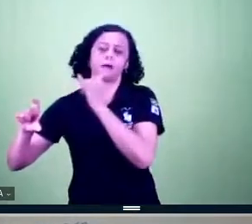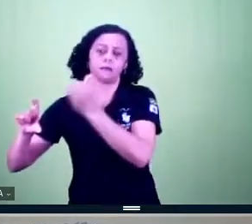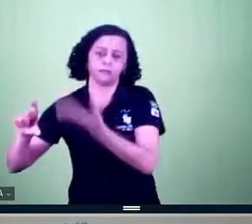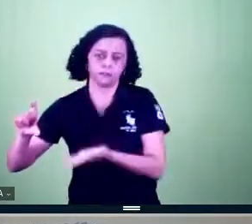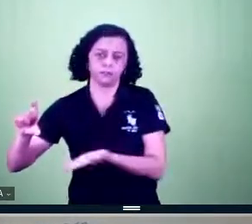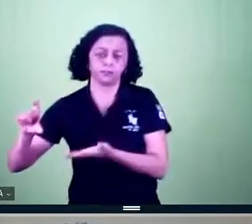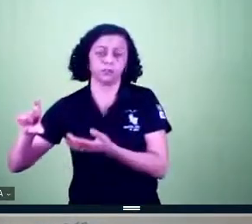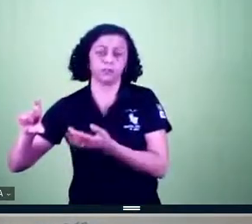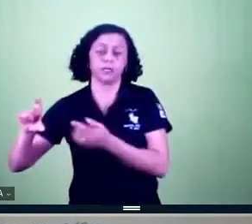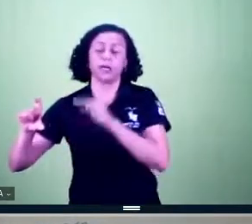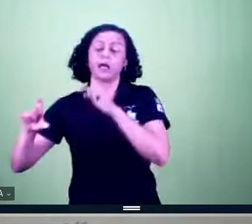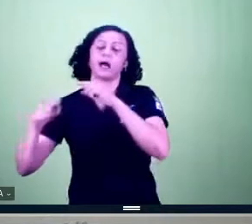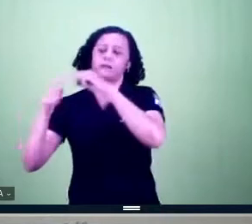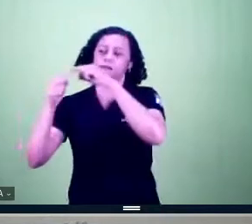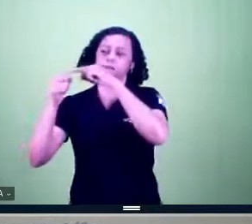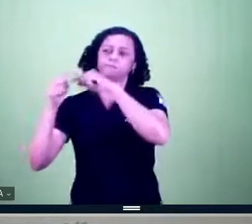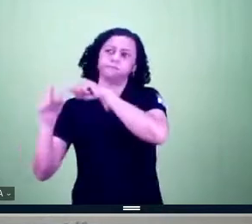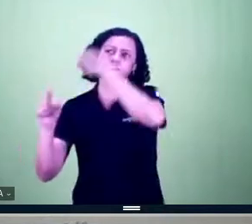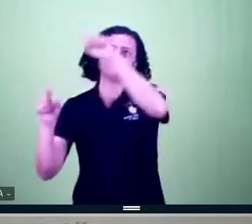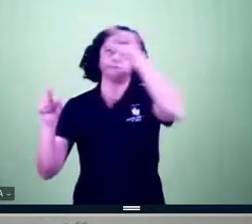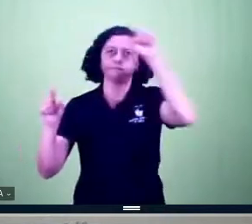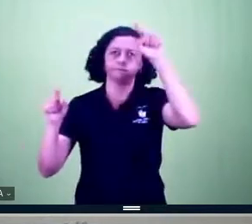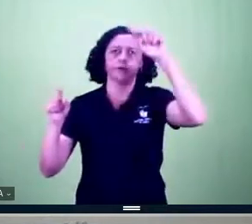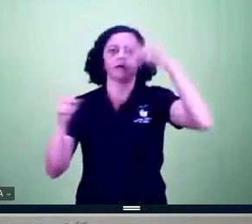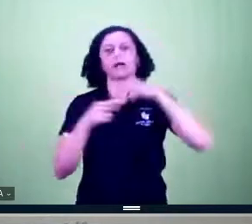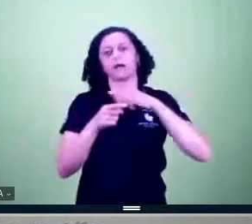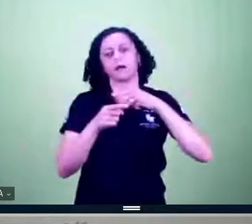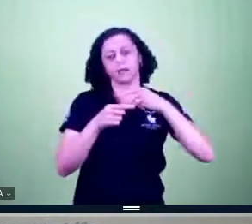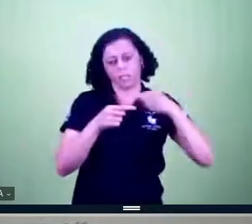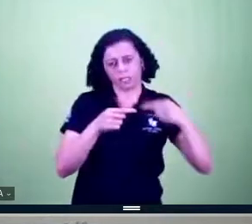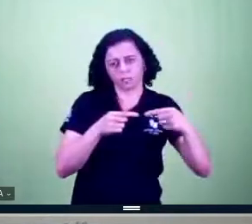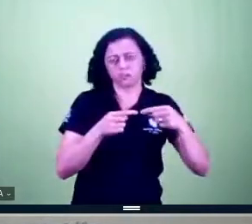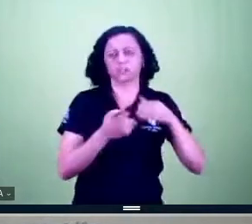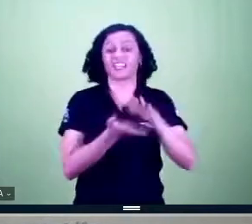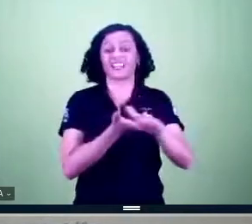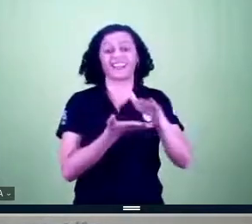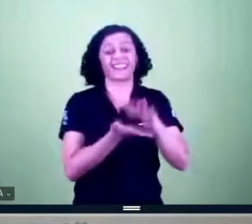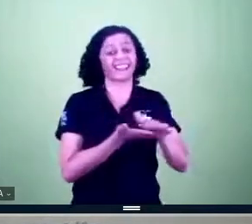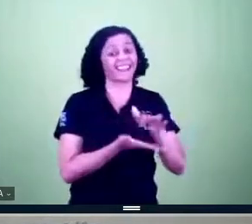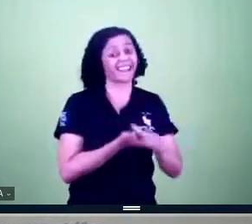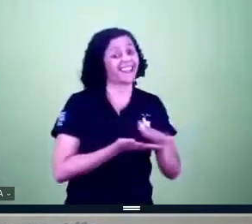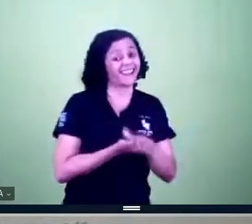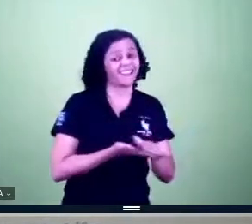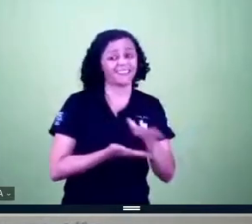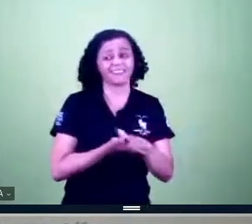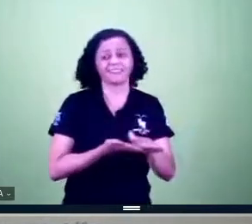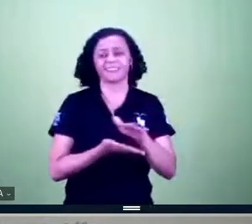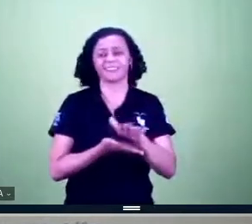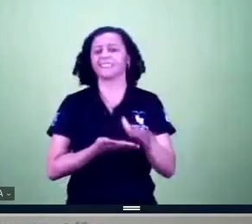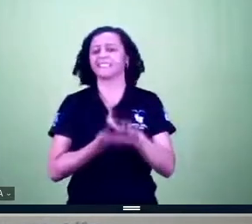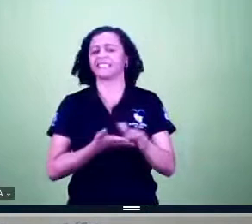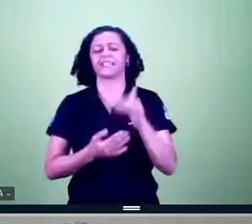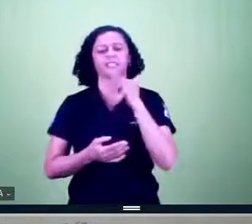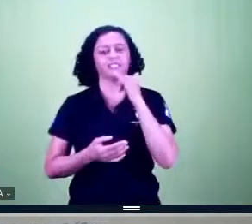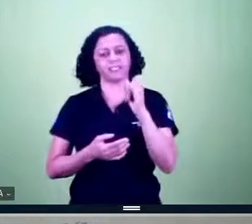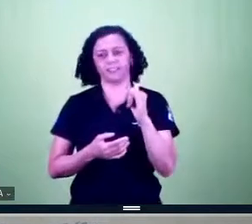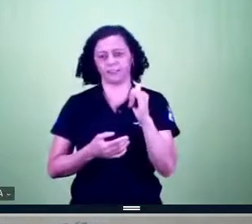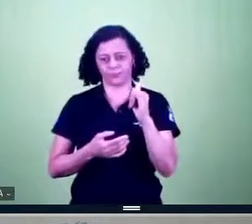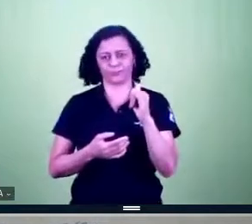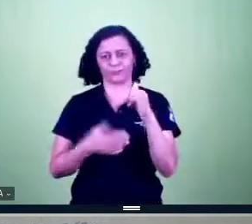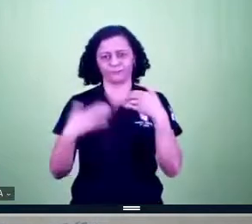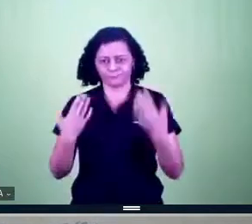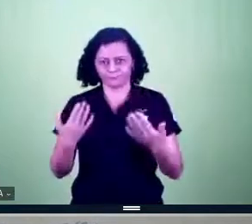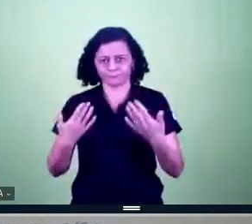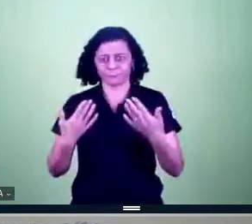os consumidores. Esse aqui é o fornecedor. Esse aqui são os meus consumidores. Eles consomem energia do sistema, né?